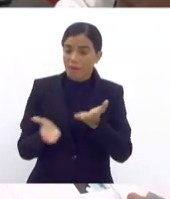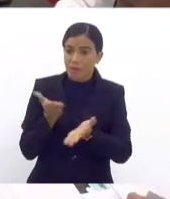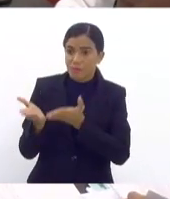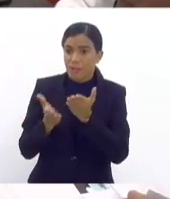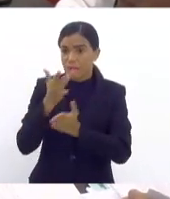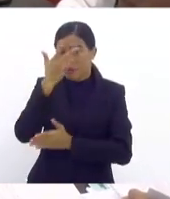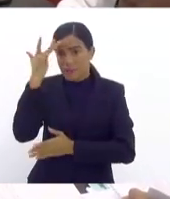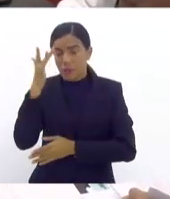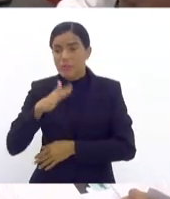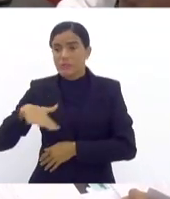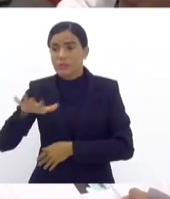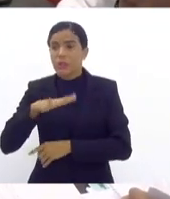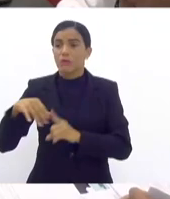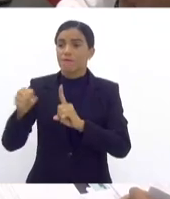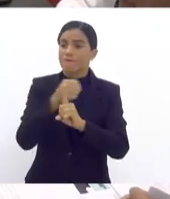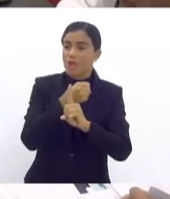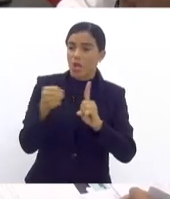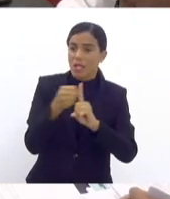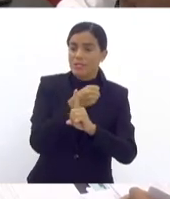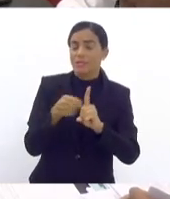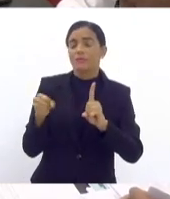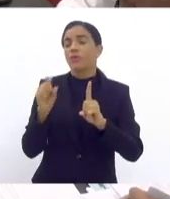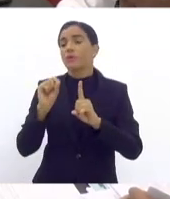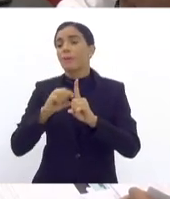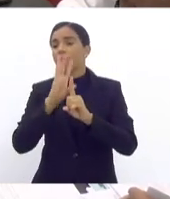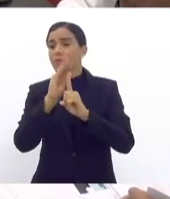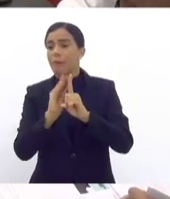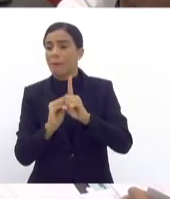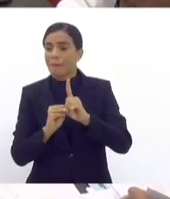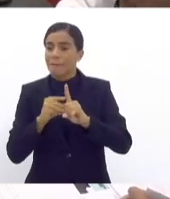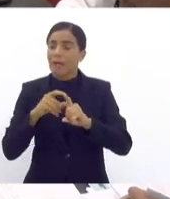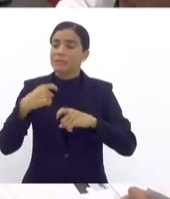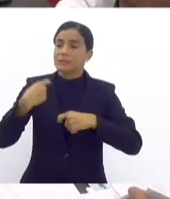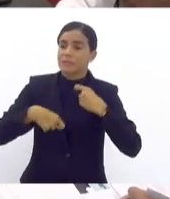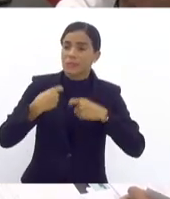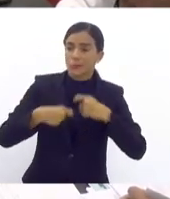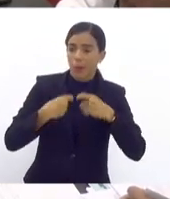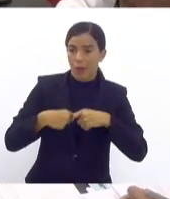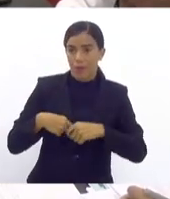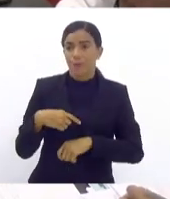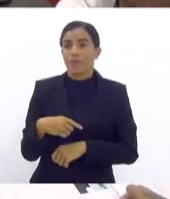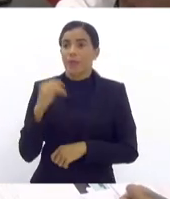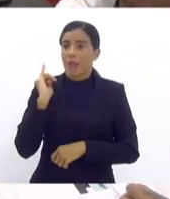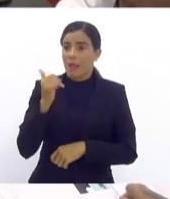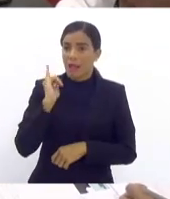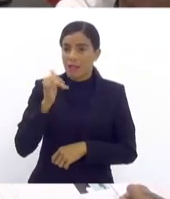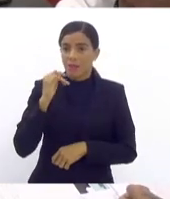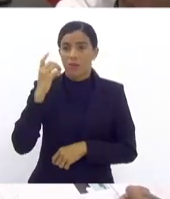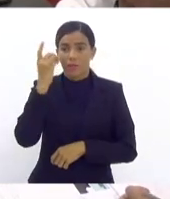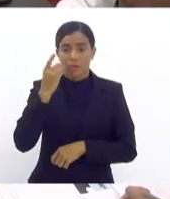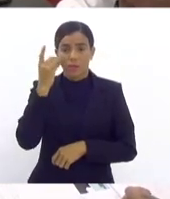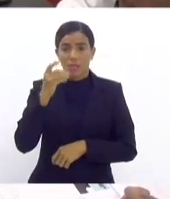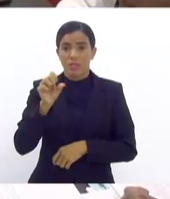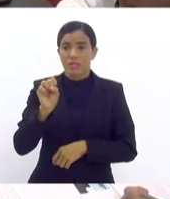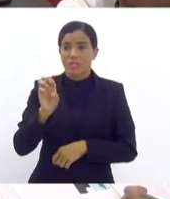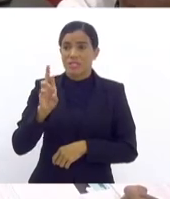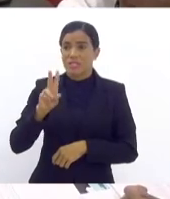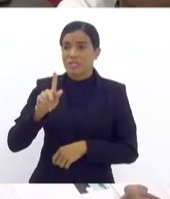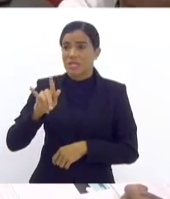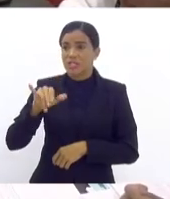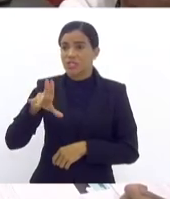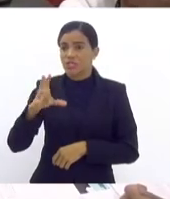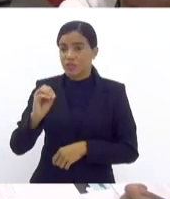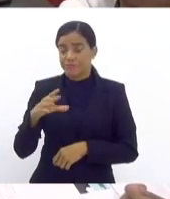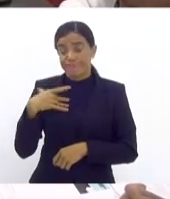de pessoas em situação de violência sexual e dá outras providências. Da relatoria, deputado doutor Serginho. Presidente, esse é um projeto de lei